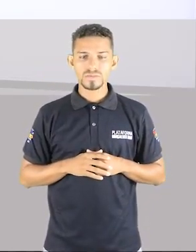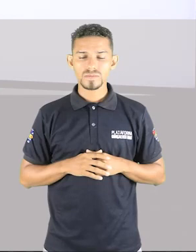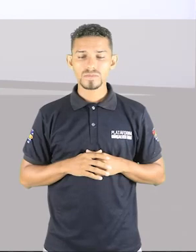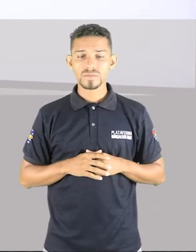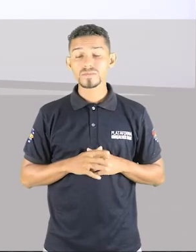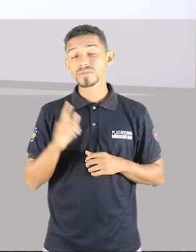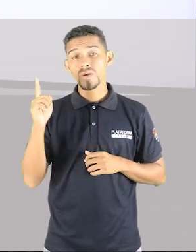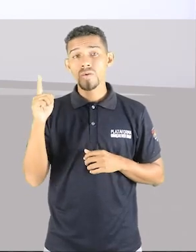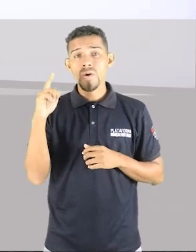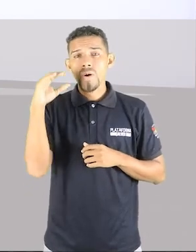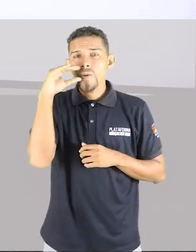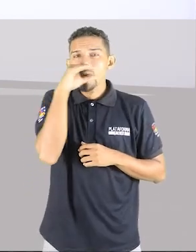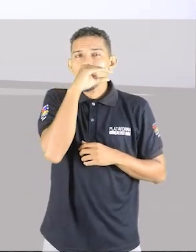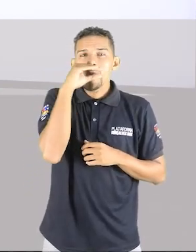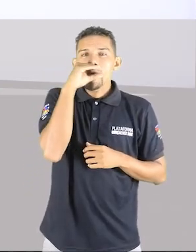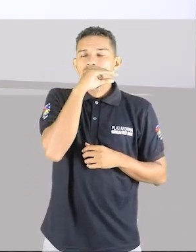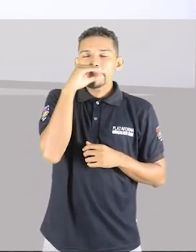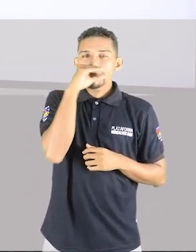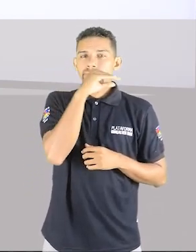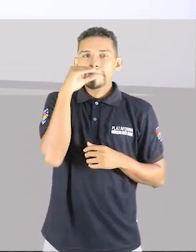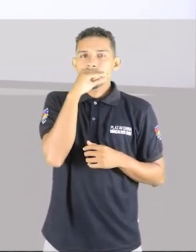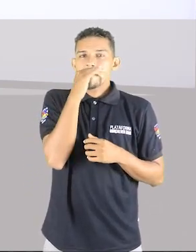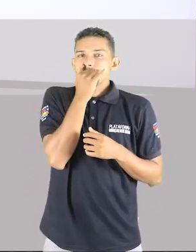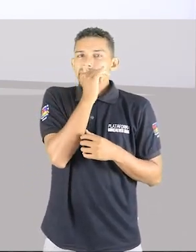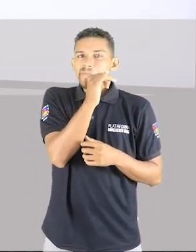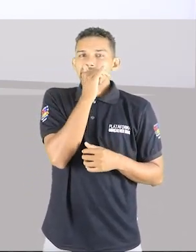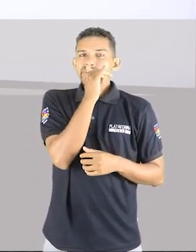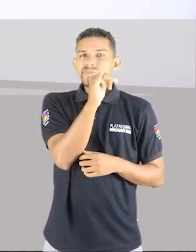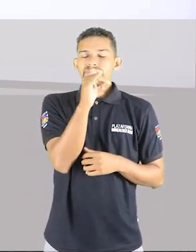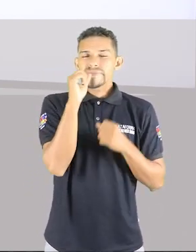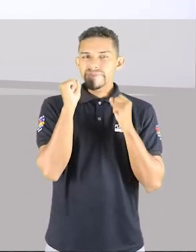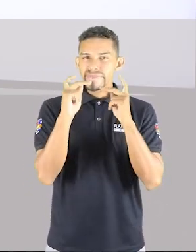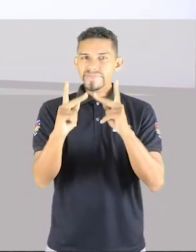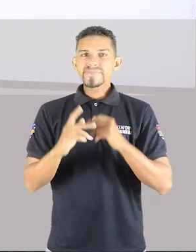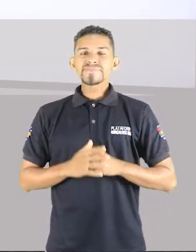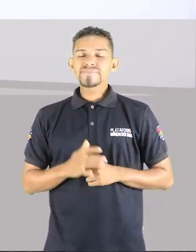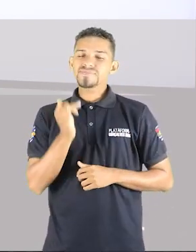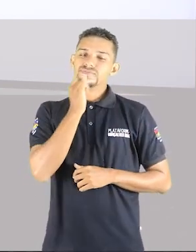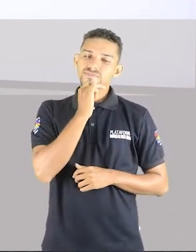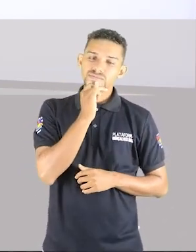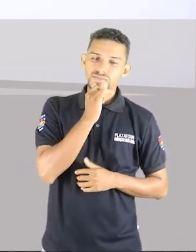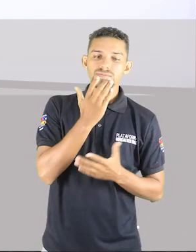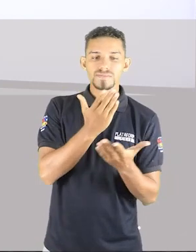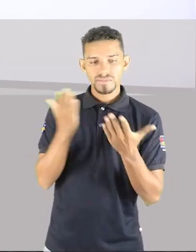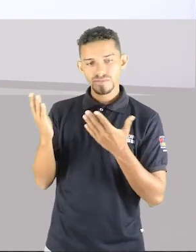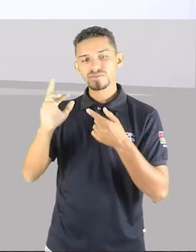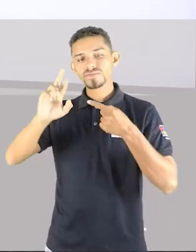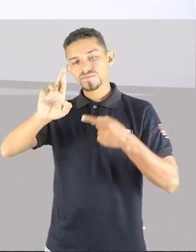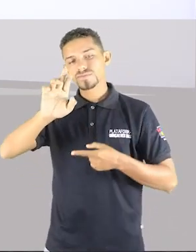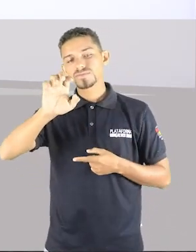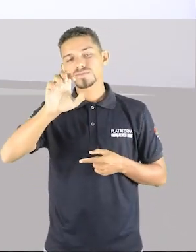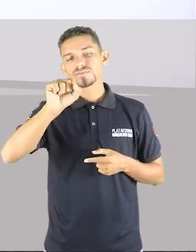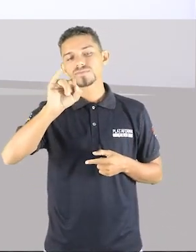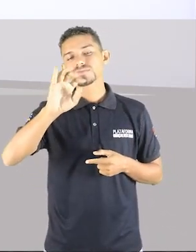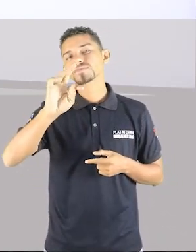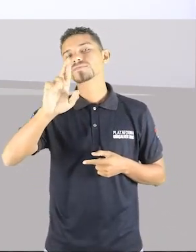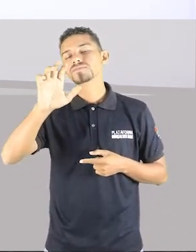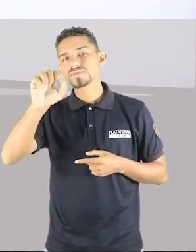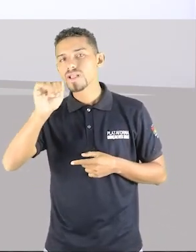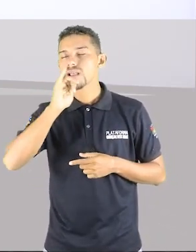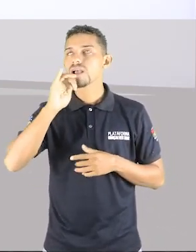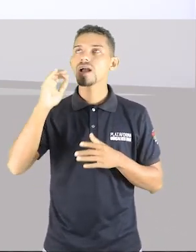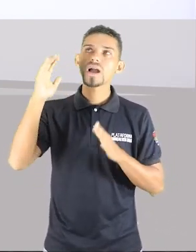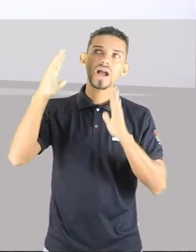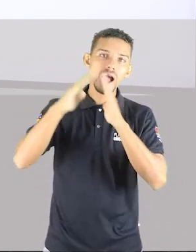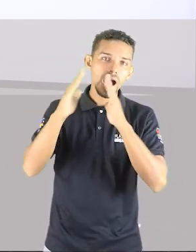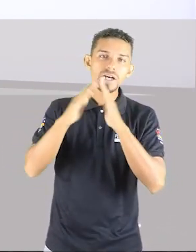os aquecedores elétricos beleza exemplo de resistores elétricos na casa